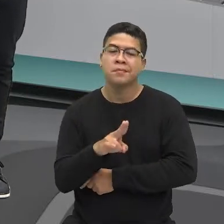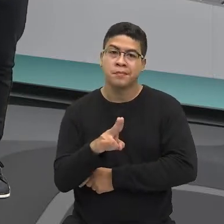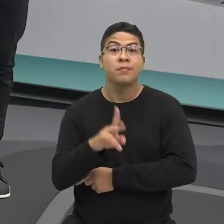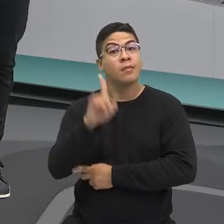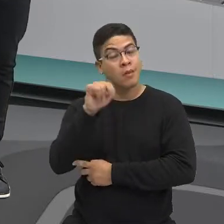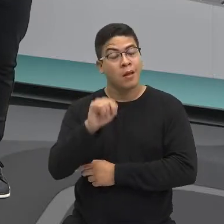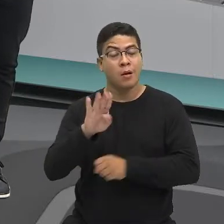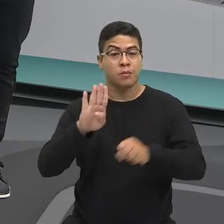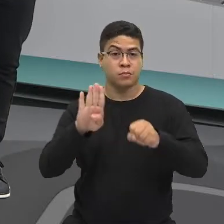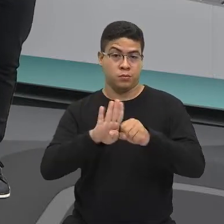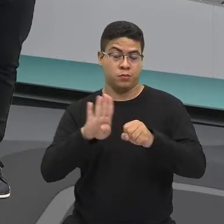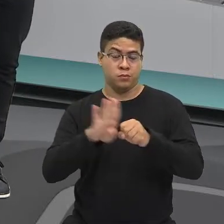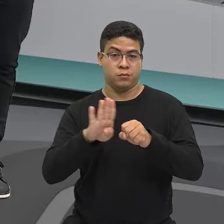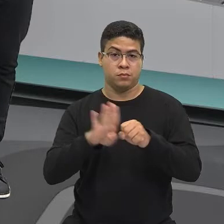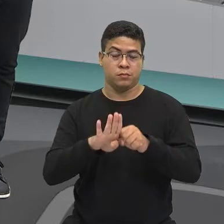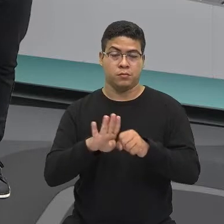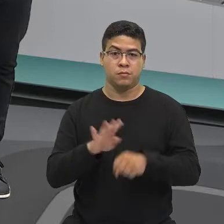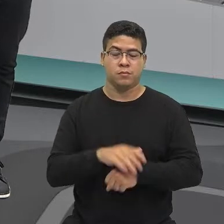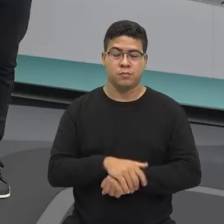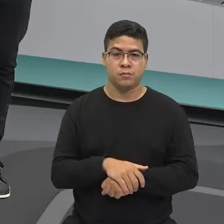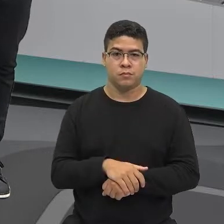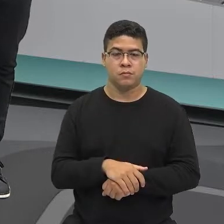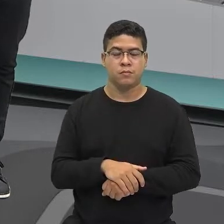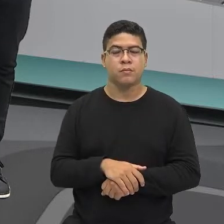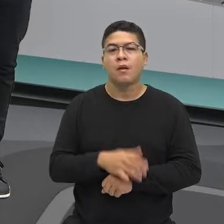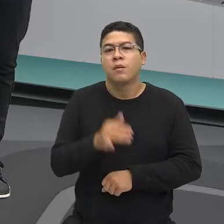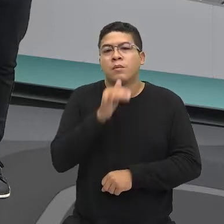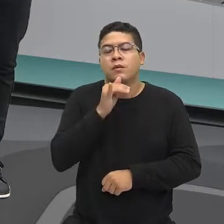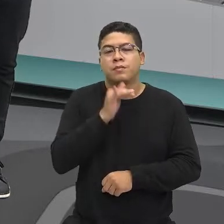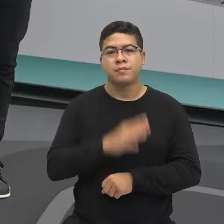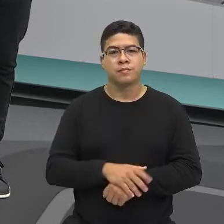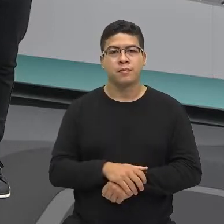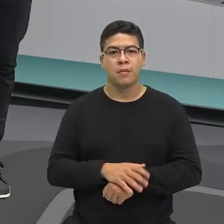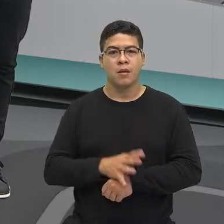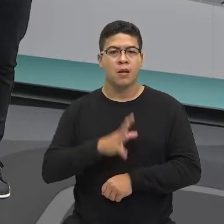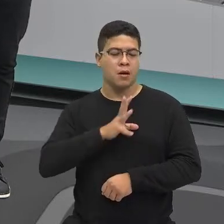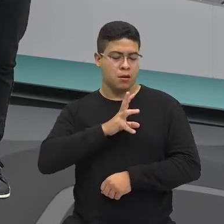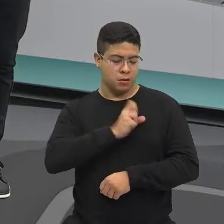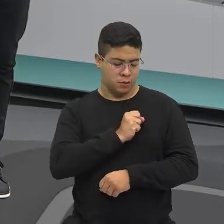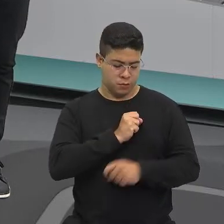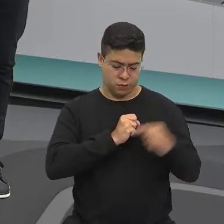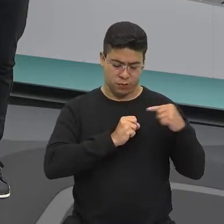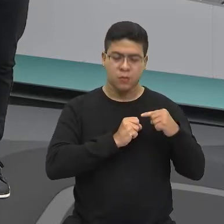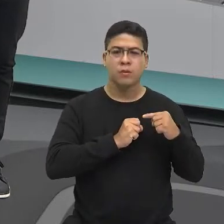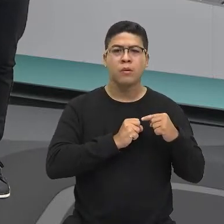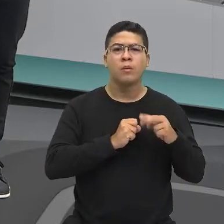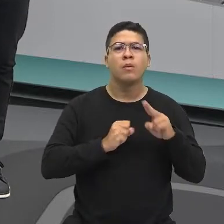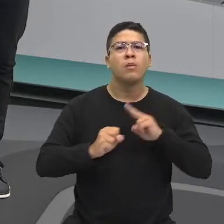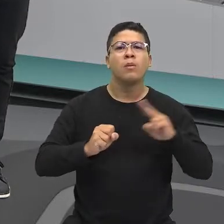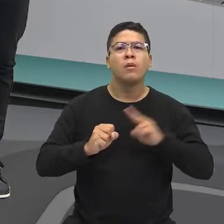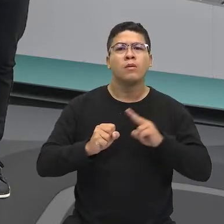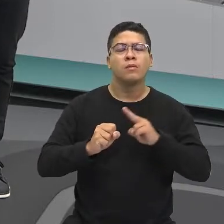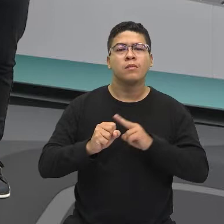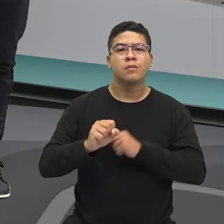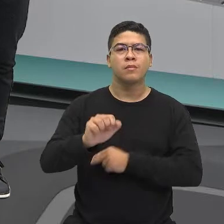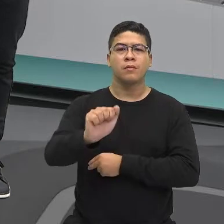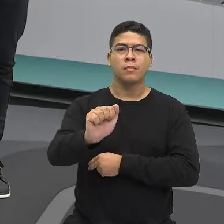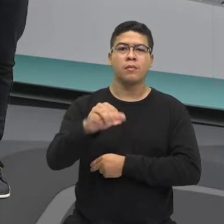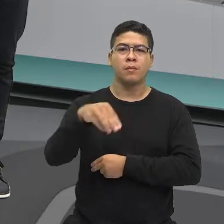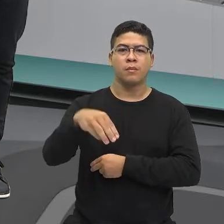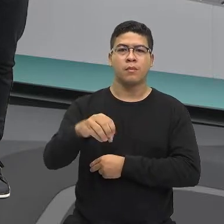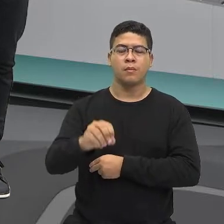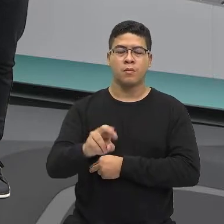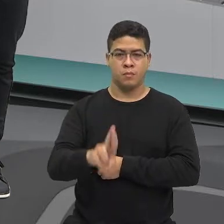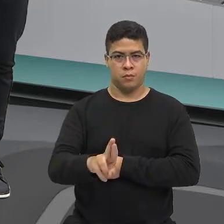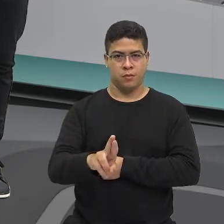que não existem. Amor, né? Não existe, você não consegue enxergar, mas existem,